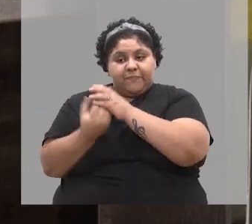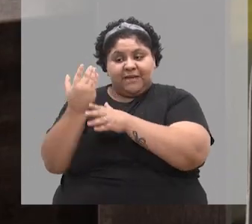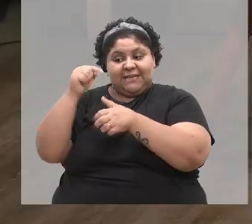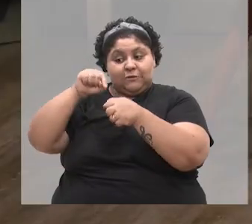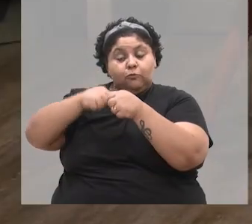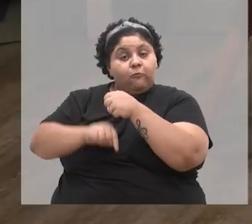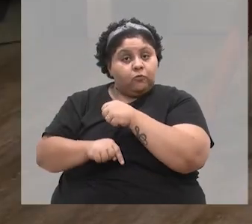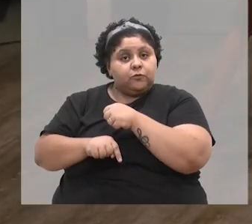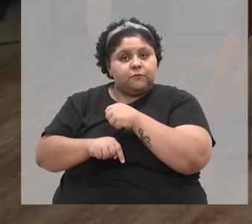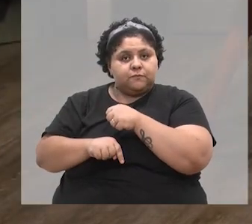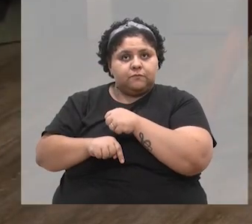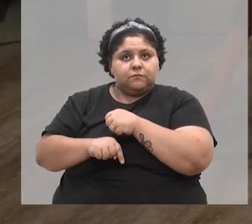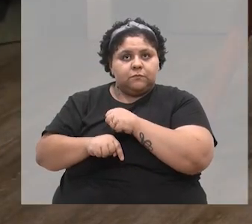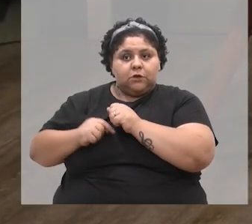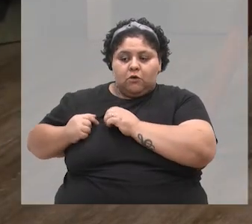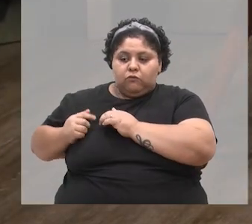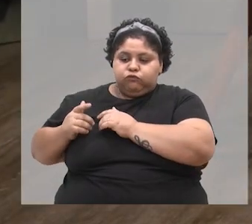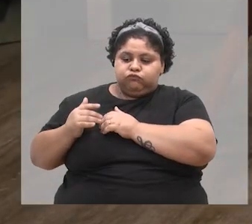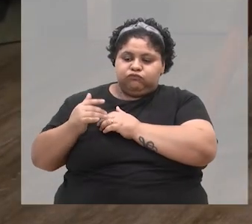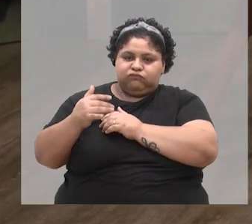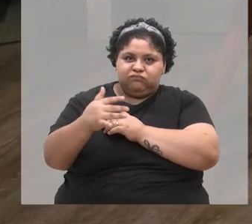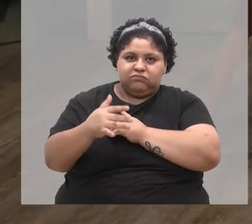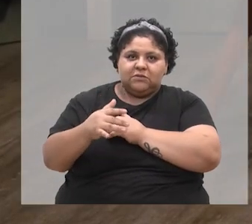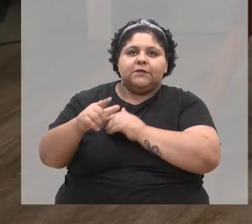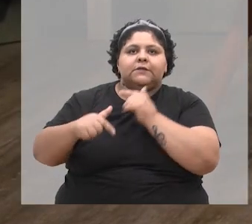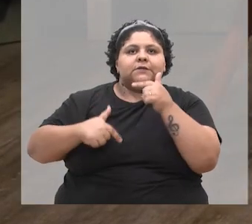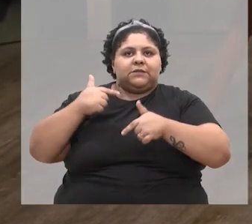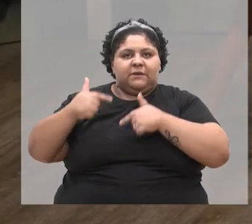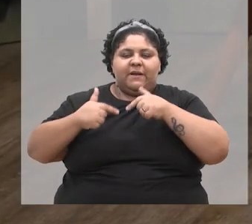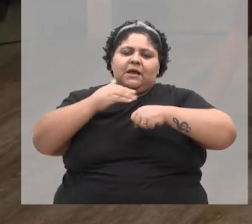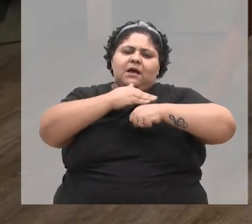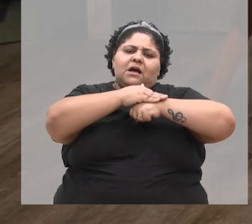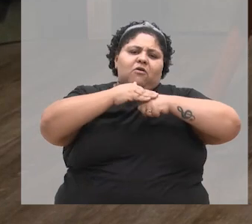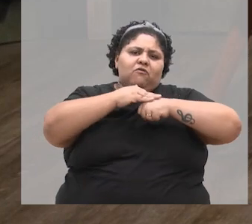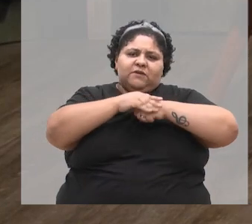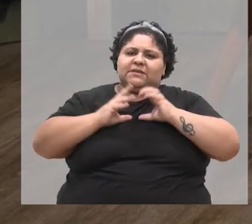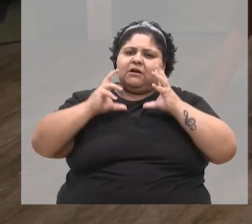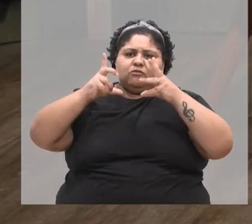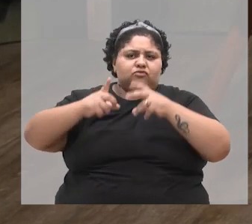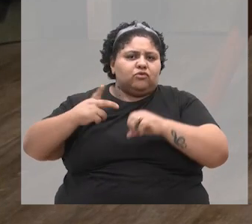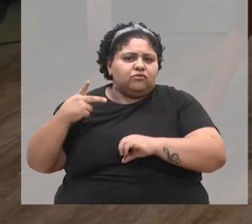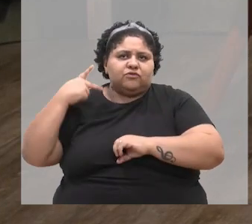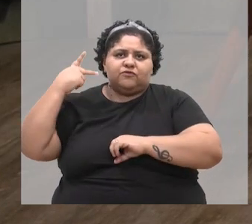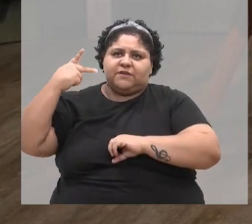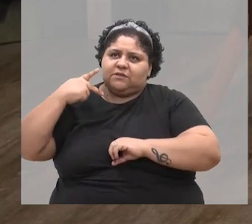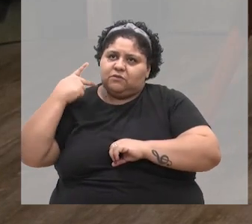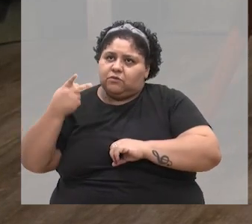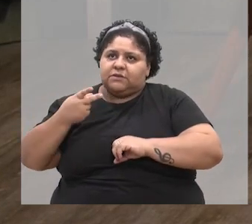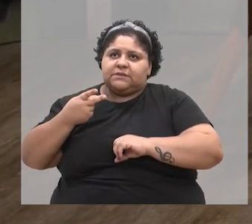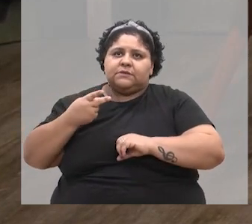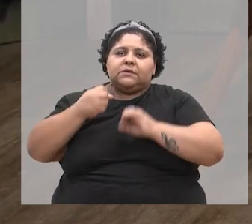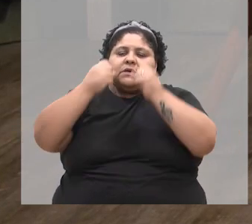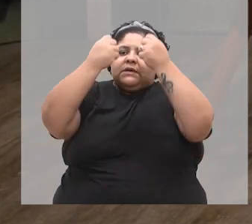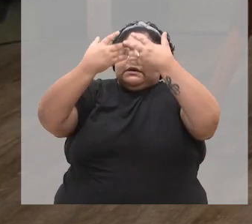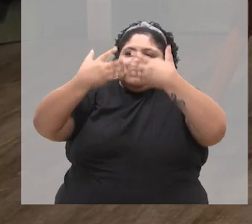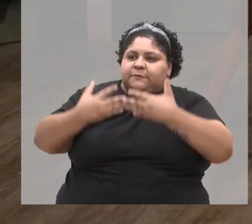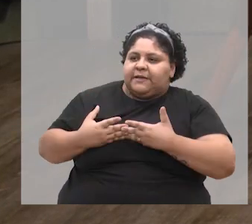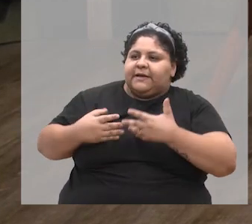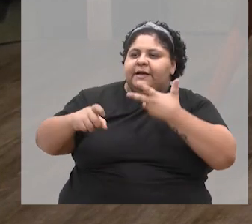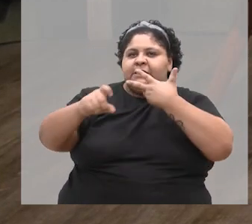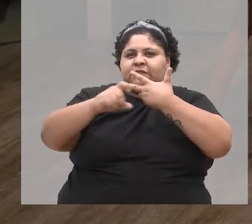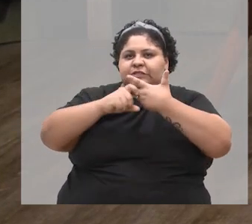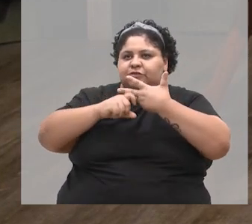ideia da criação do fundo. Ao longo do caminho tivemos que trabalhar, conversar com todos os pares, né, levar o projeto para